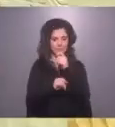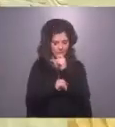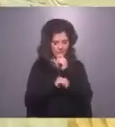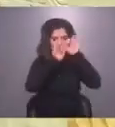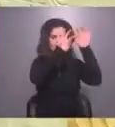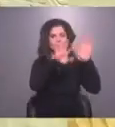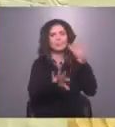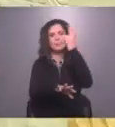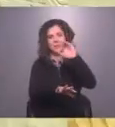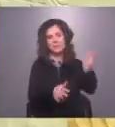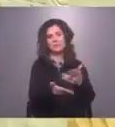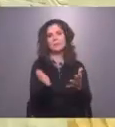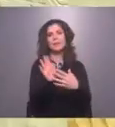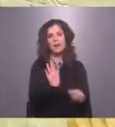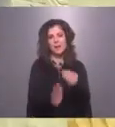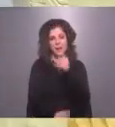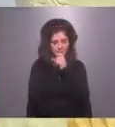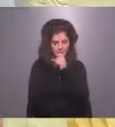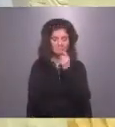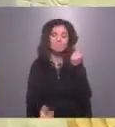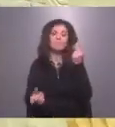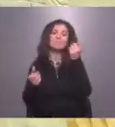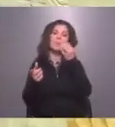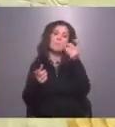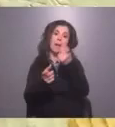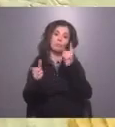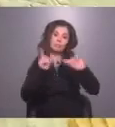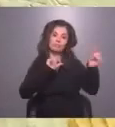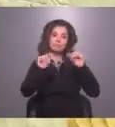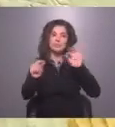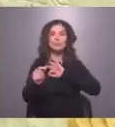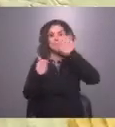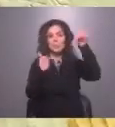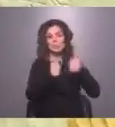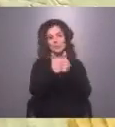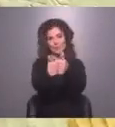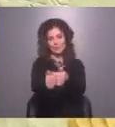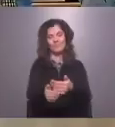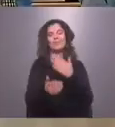e permaneça para sempre. Idem paz e o Senhor vos acompanhe.